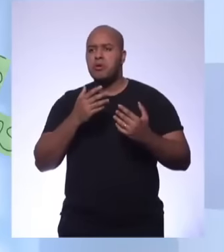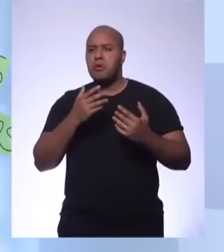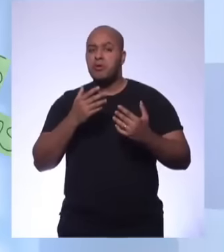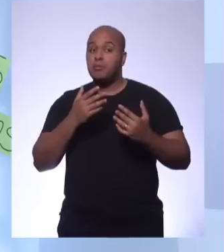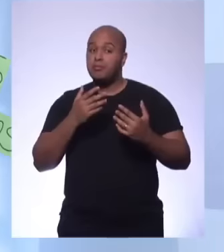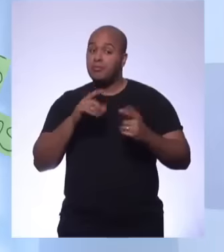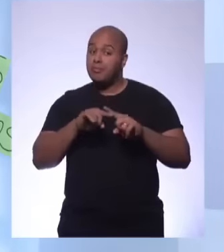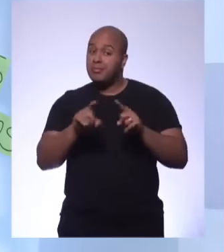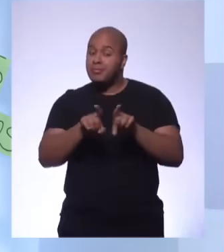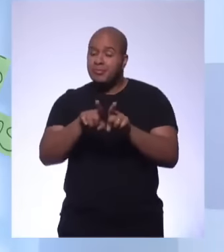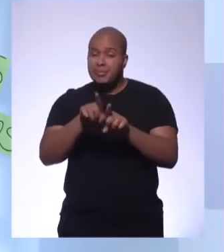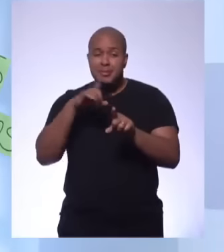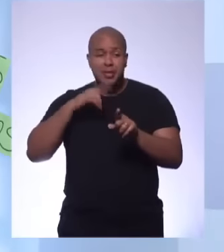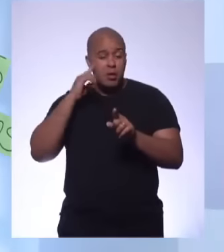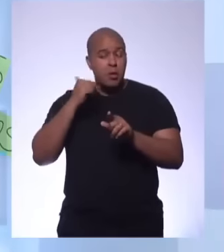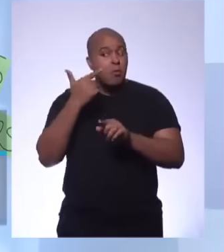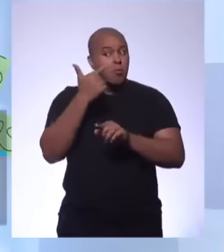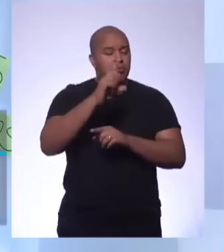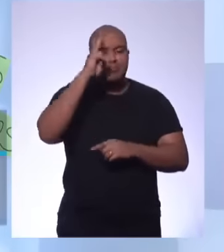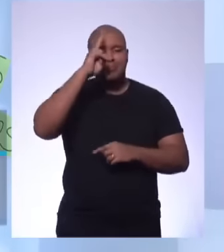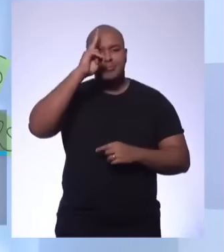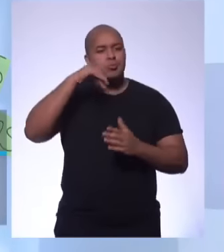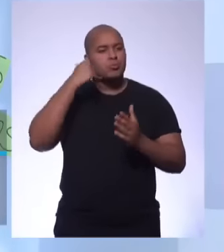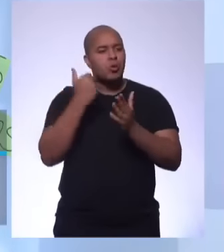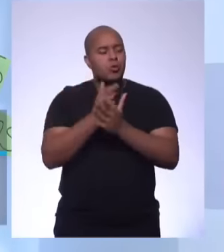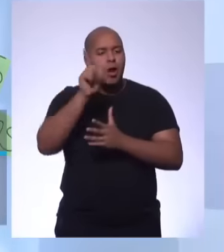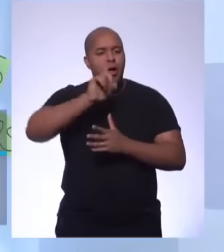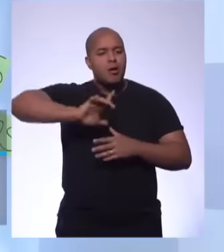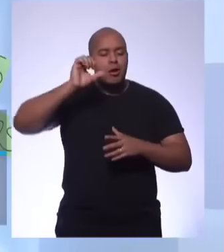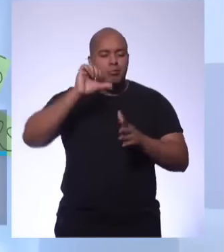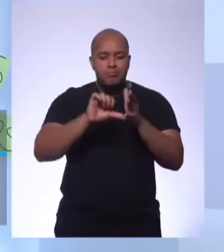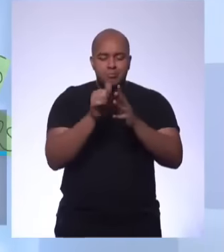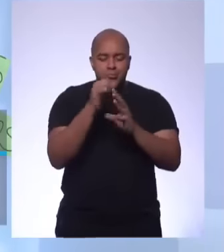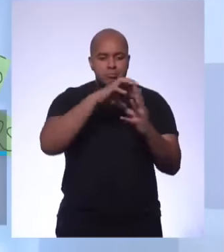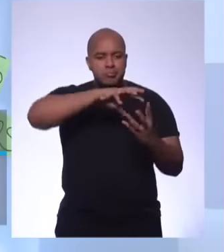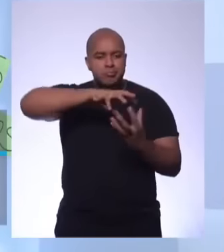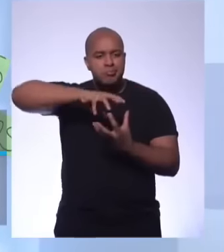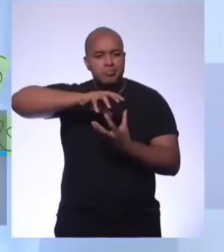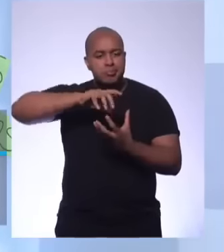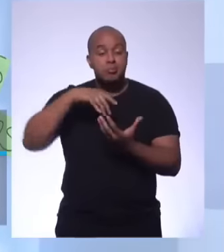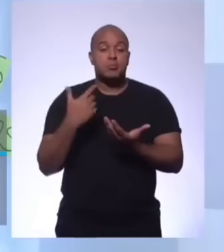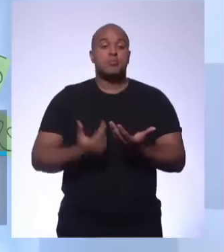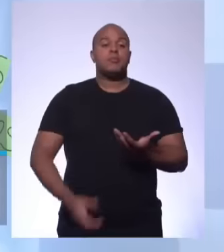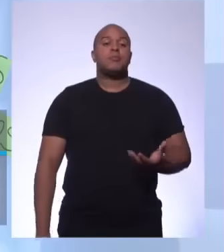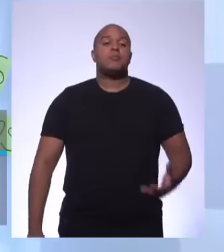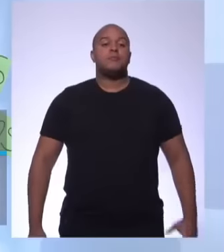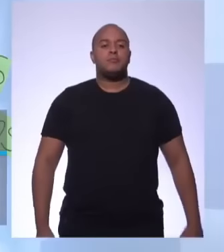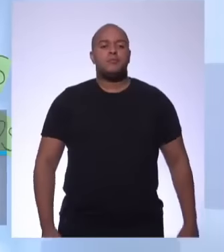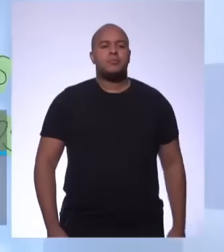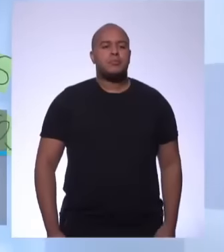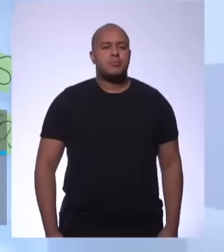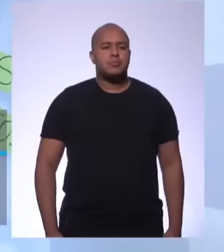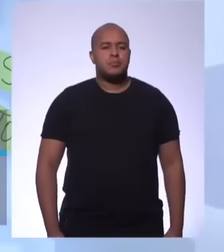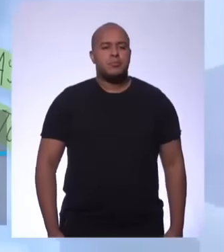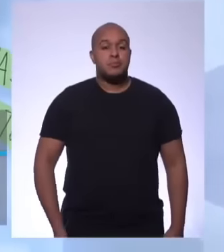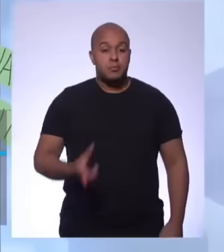mudar também, aí numa próxima história, toda a lógica também do mundo medieval. Eu tenho agora